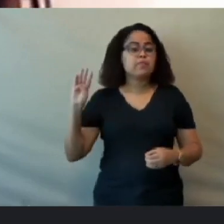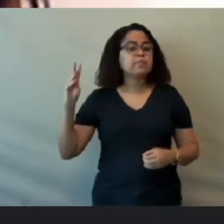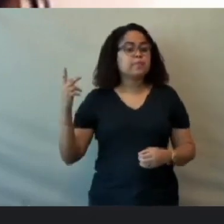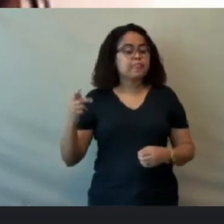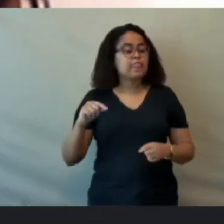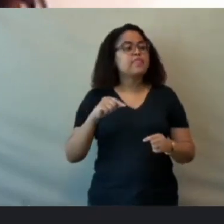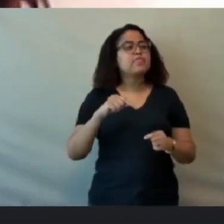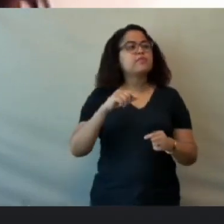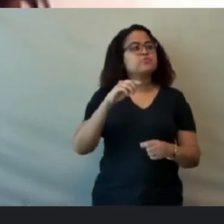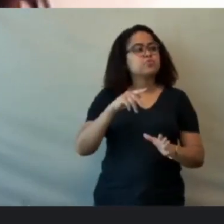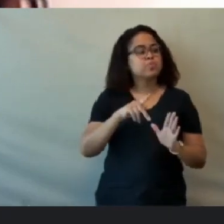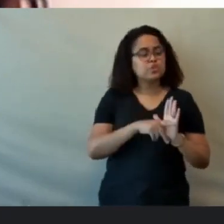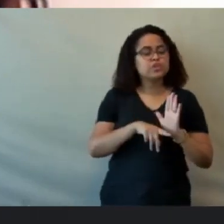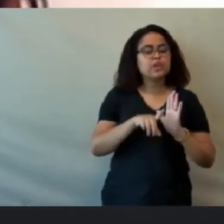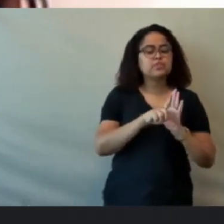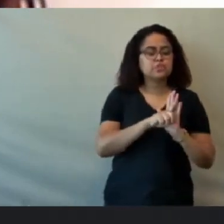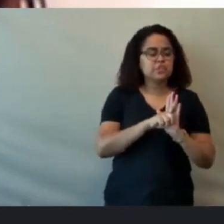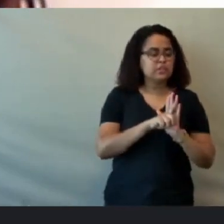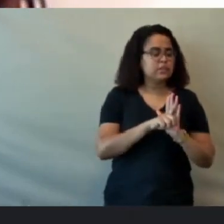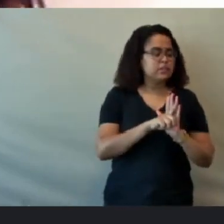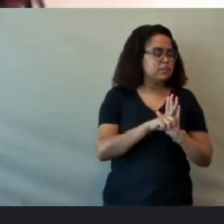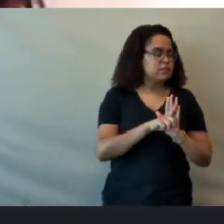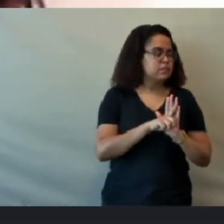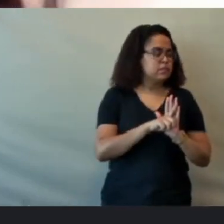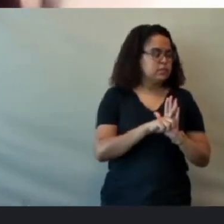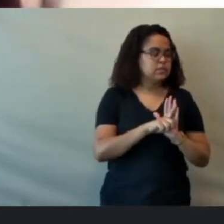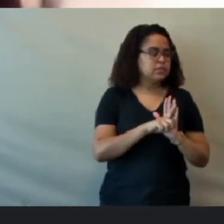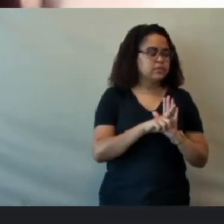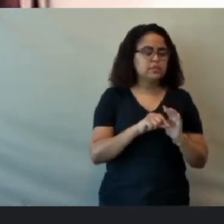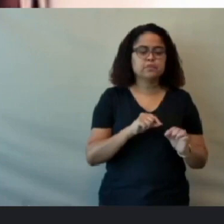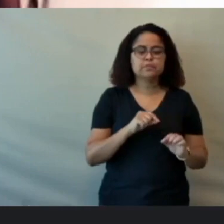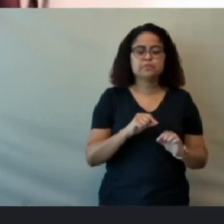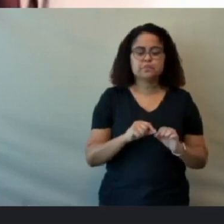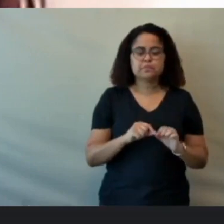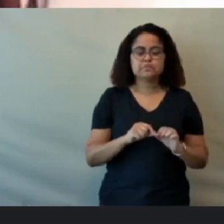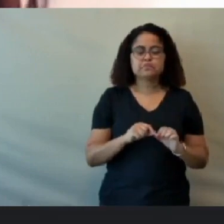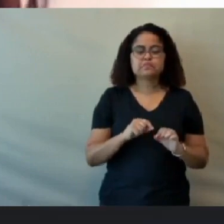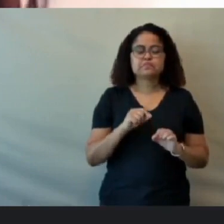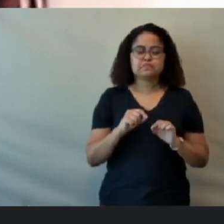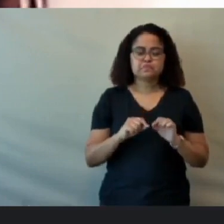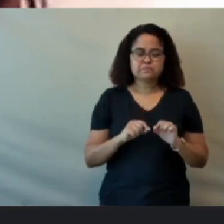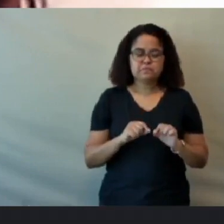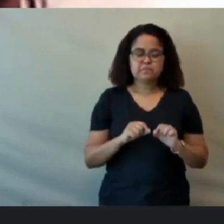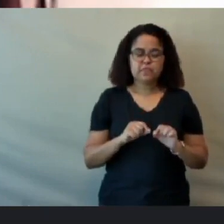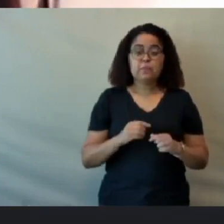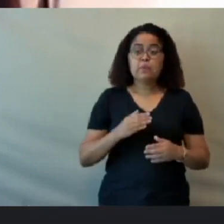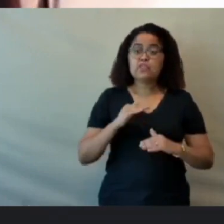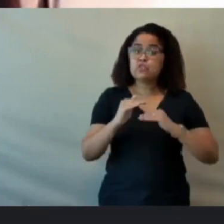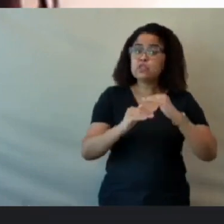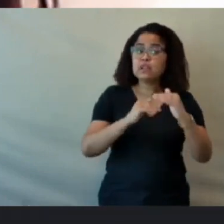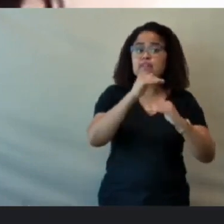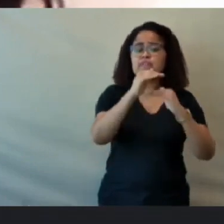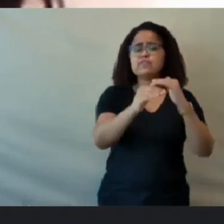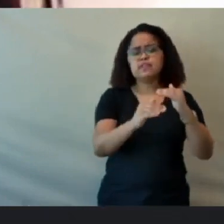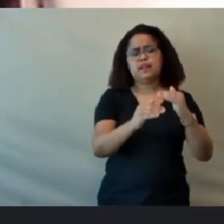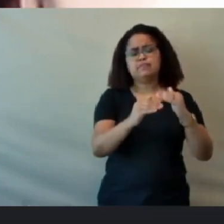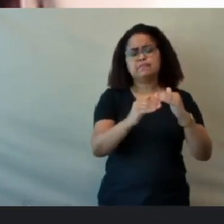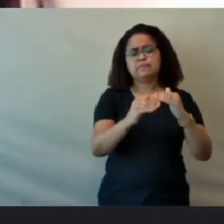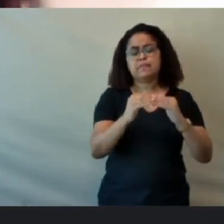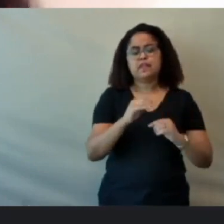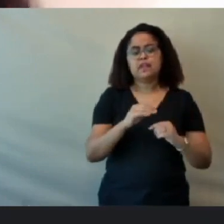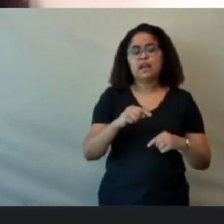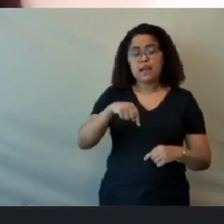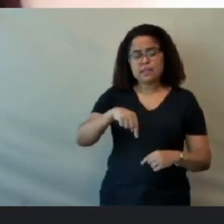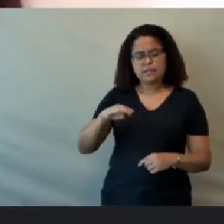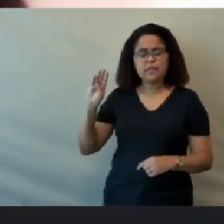vão poder se debruçar, poder contribuir, e a gente espera muito que a gente consiga avançar nesse campo aqui em Belo Horizonte,